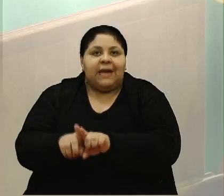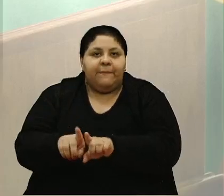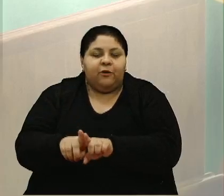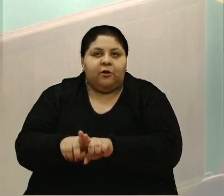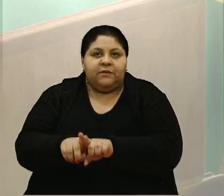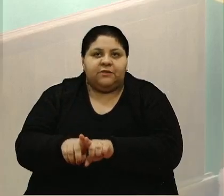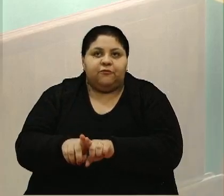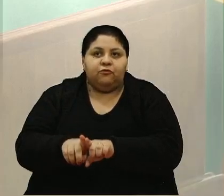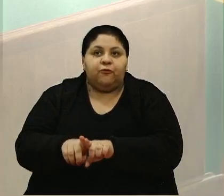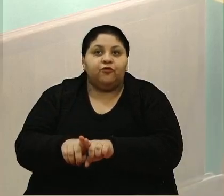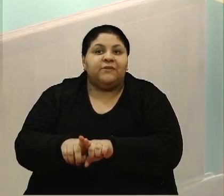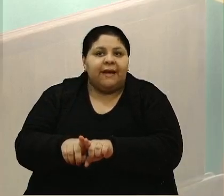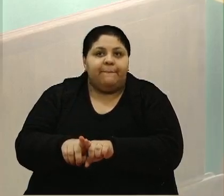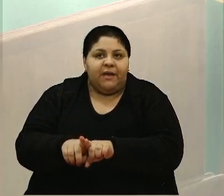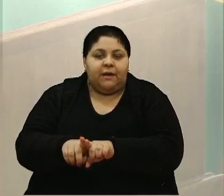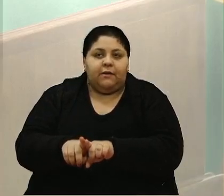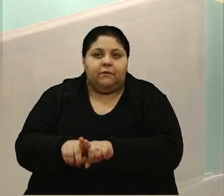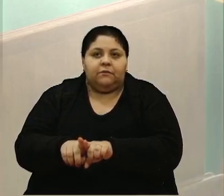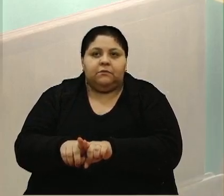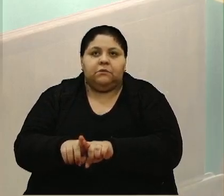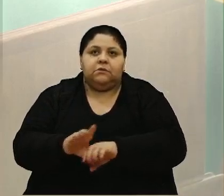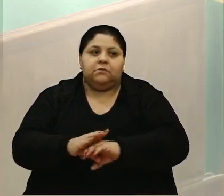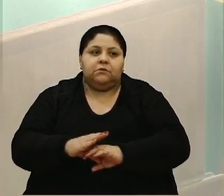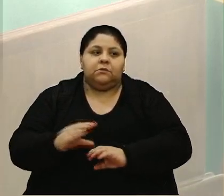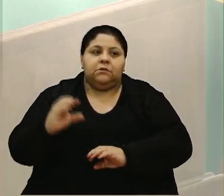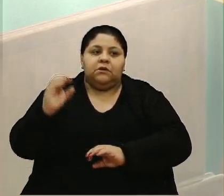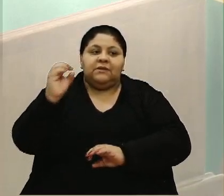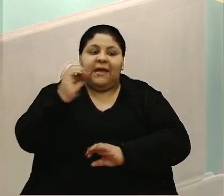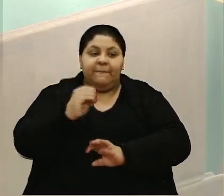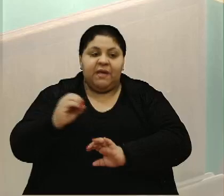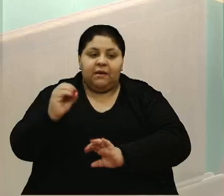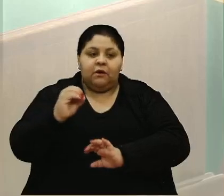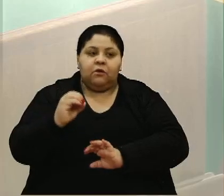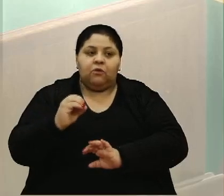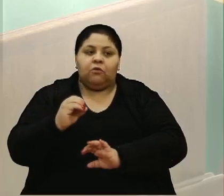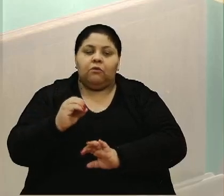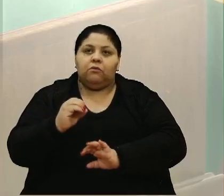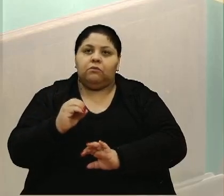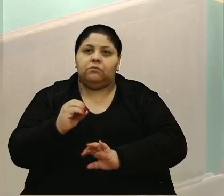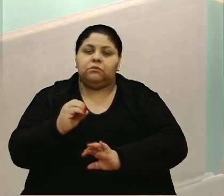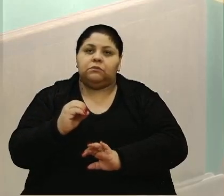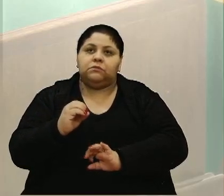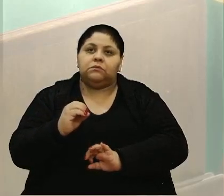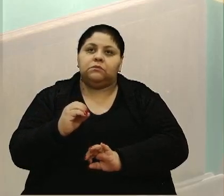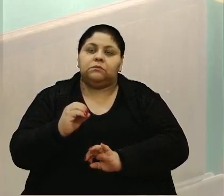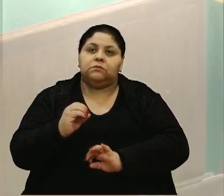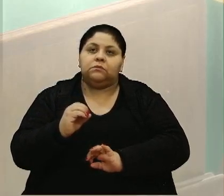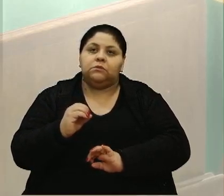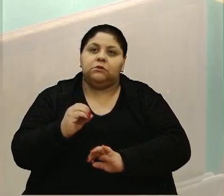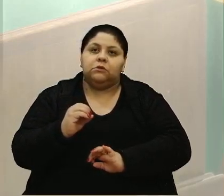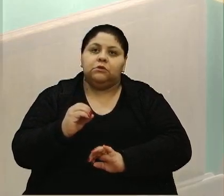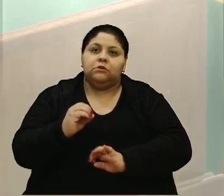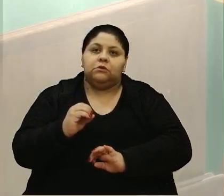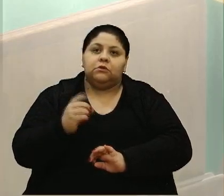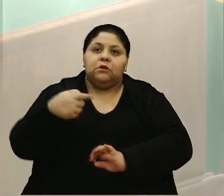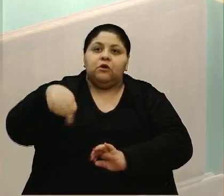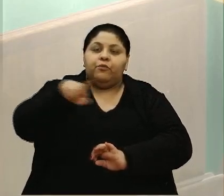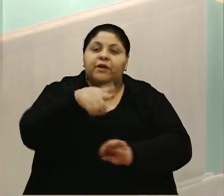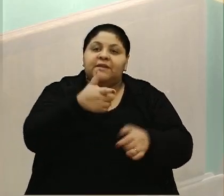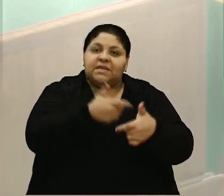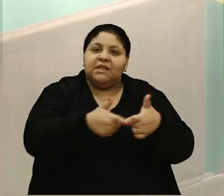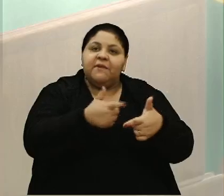Eu tenho visitado a secretária, que ela é ótima, gosto muito da secretária Vergani, e o nosso